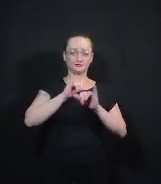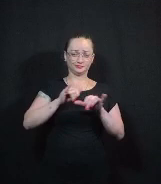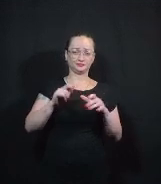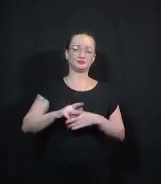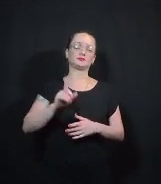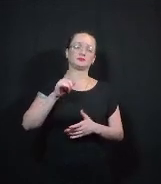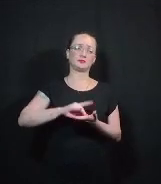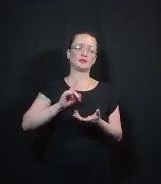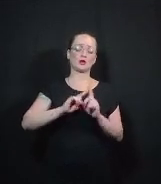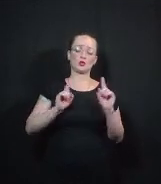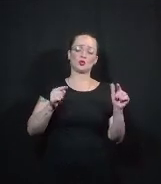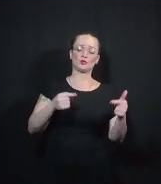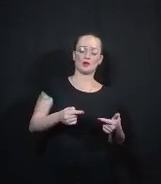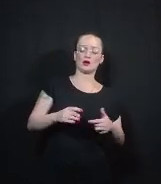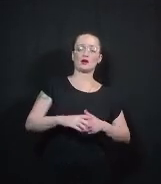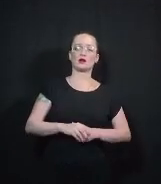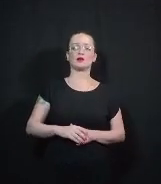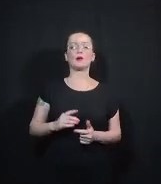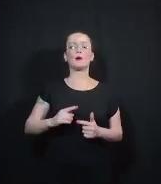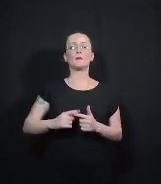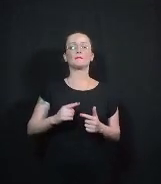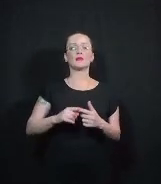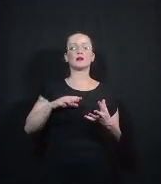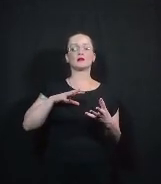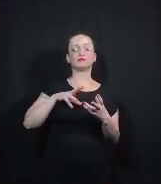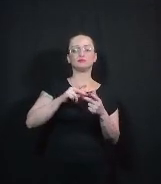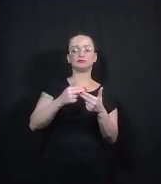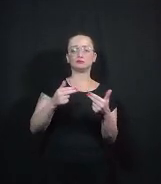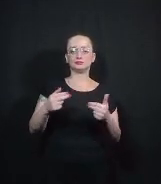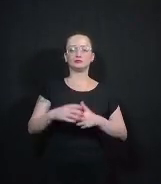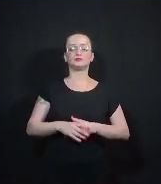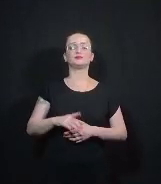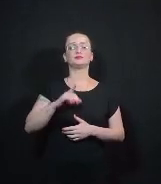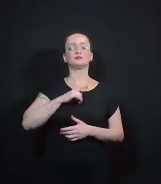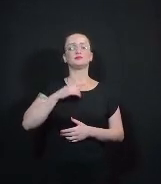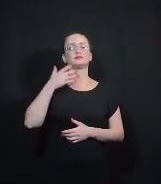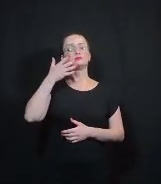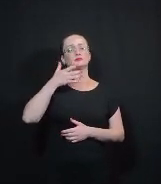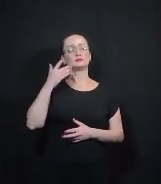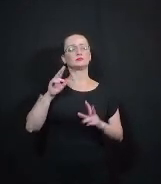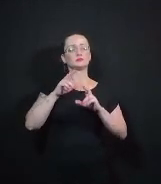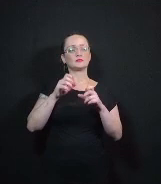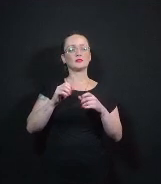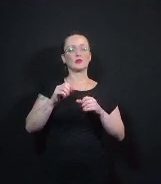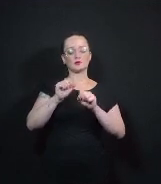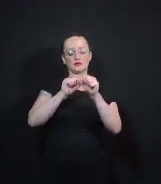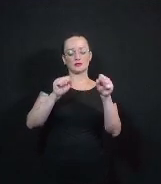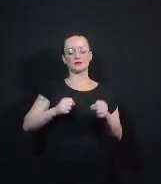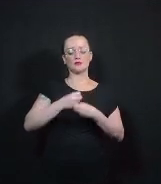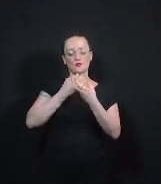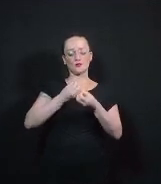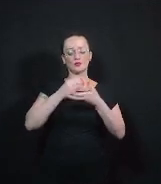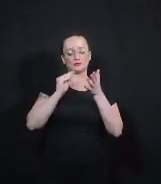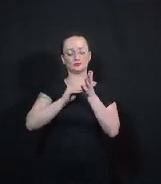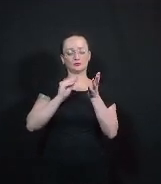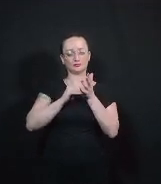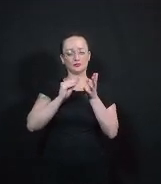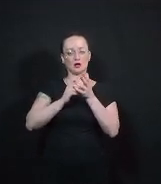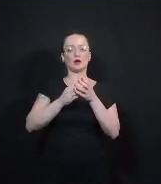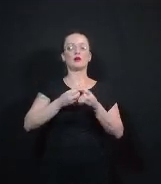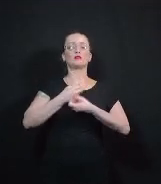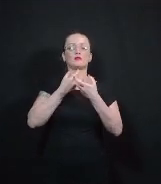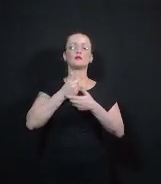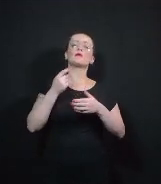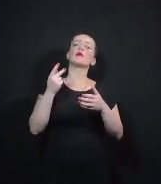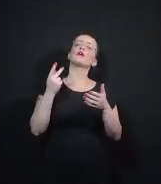pouco controverso, porque engloba muita coisa, né? A gente fala do ecossistema de desinformação, e dentro de desinformação a gente